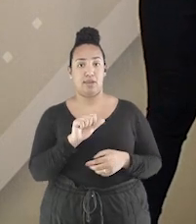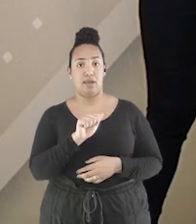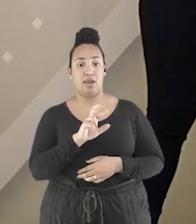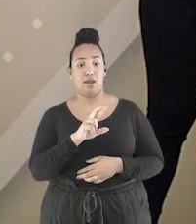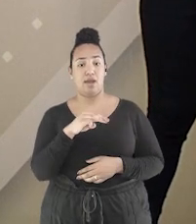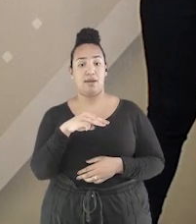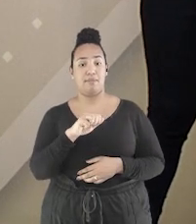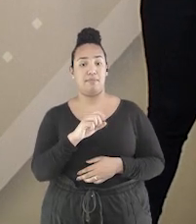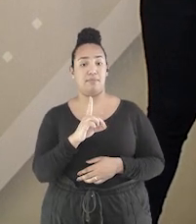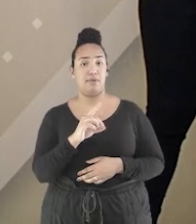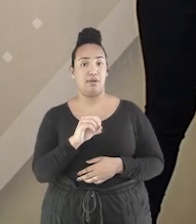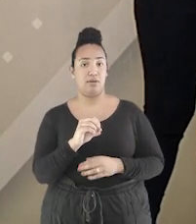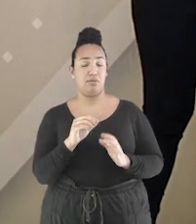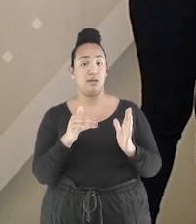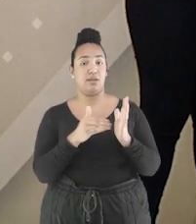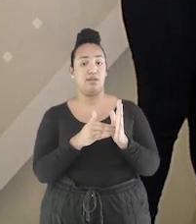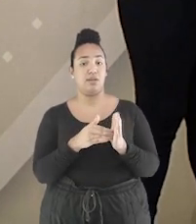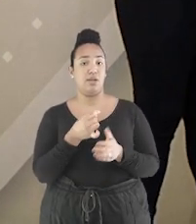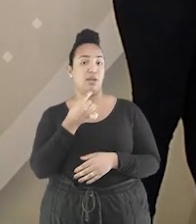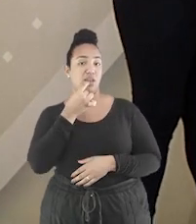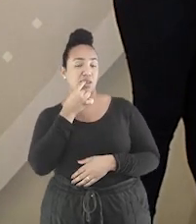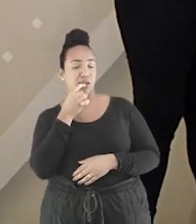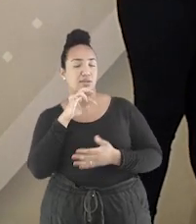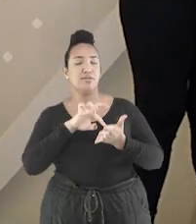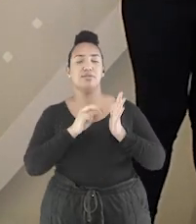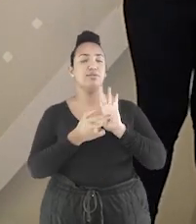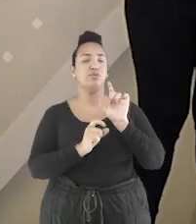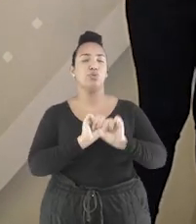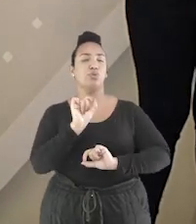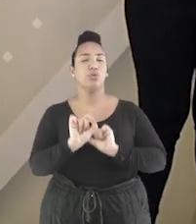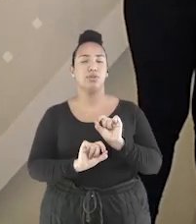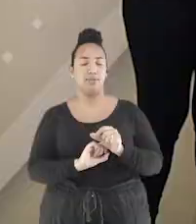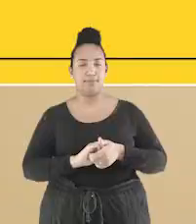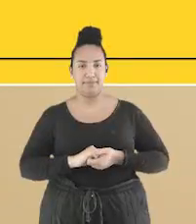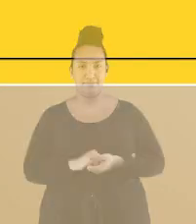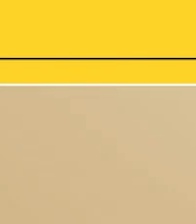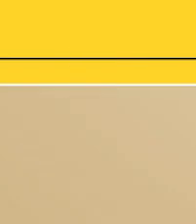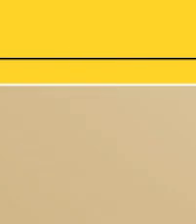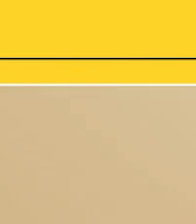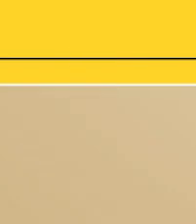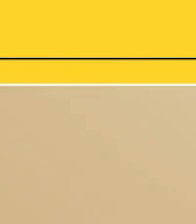os dentes. O que que essa expressão significa? Pense aí em casa.